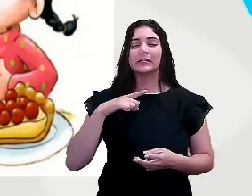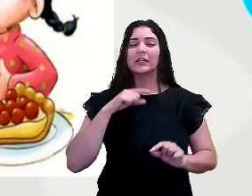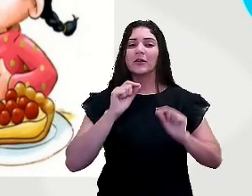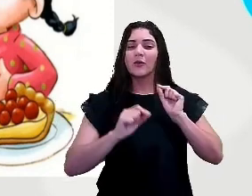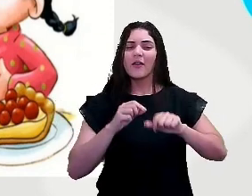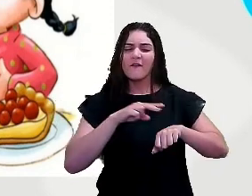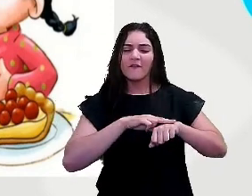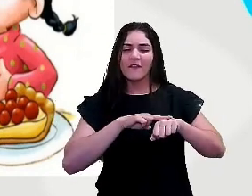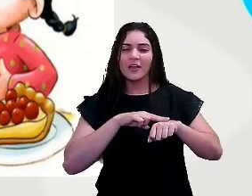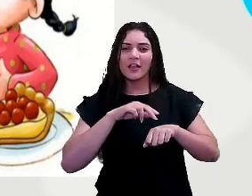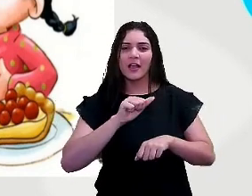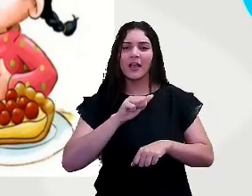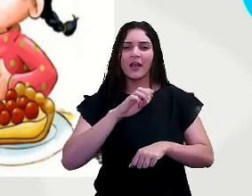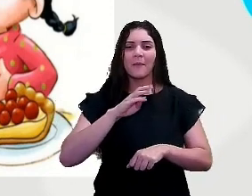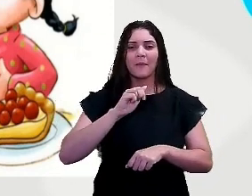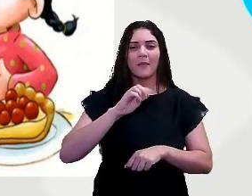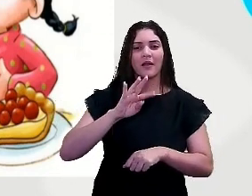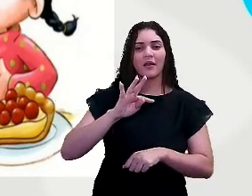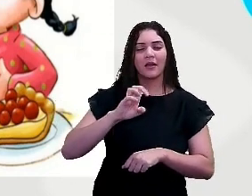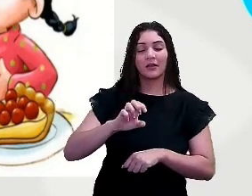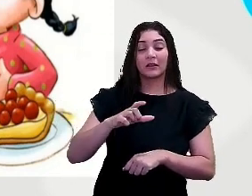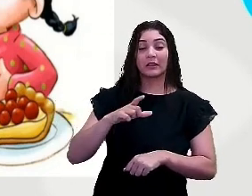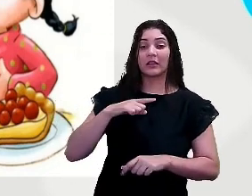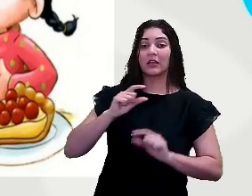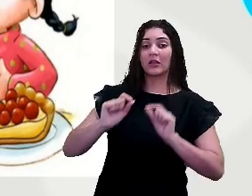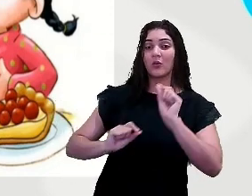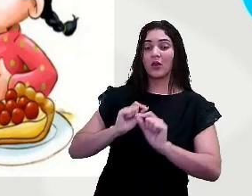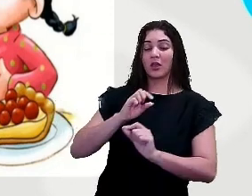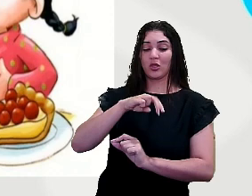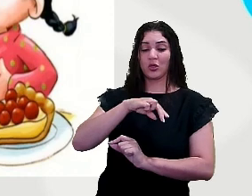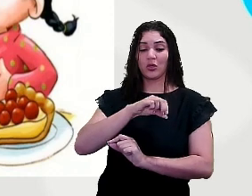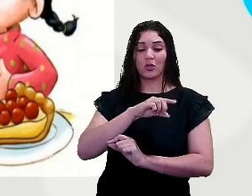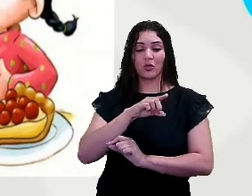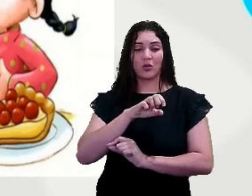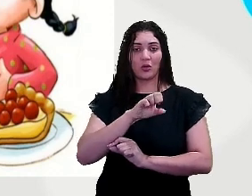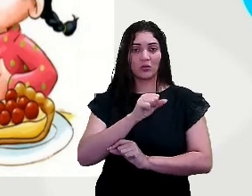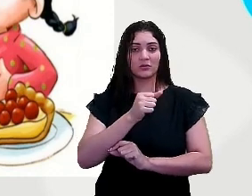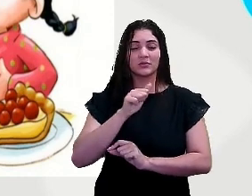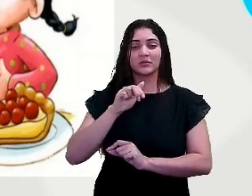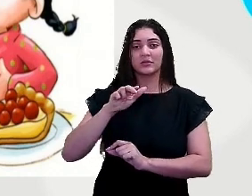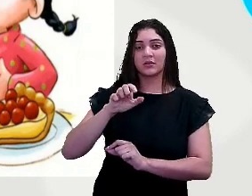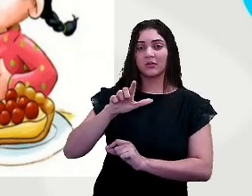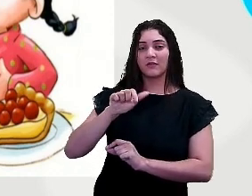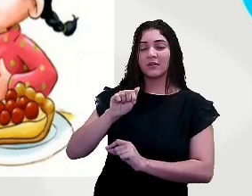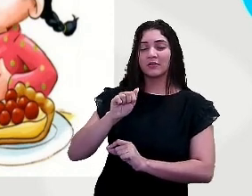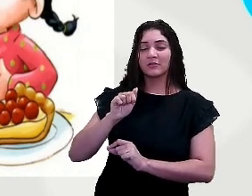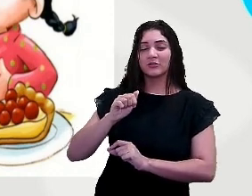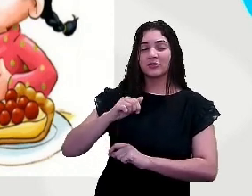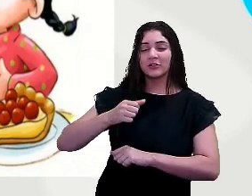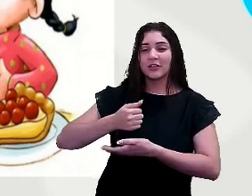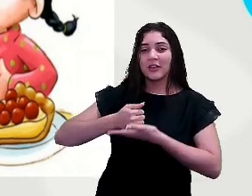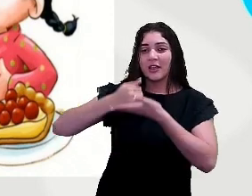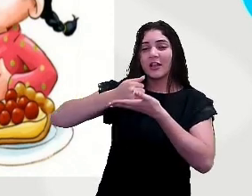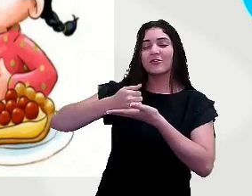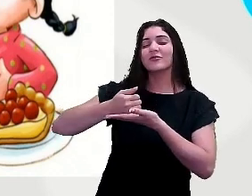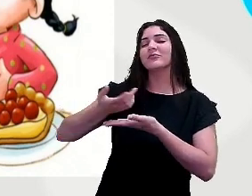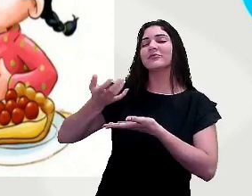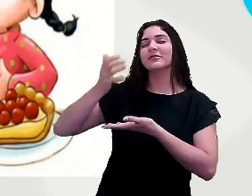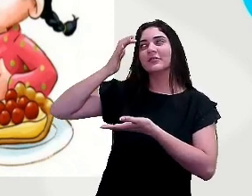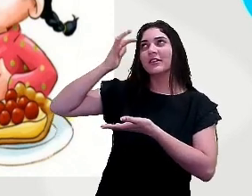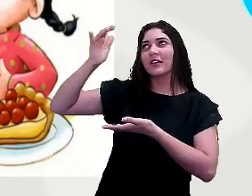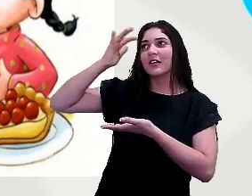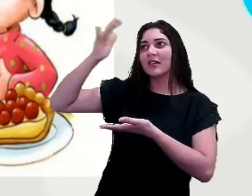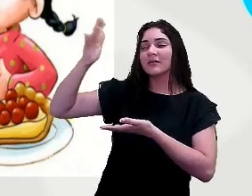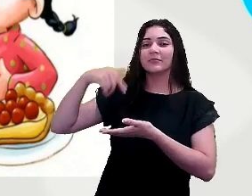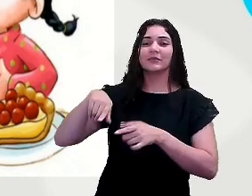interrompe calmamente. Tens nozes e avelãs que desenvolvem a mente. As amêndoas e